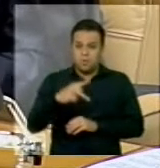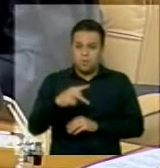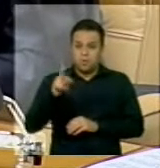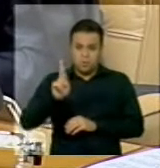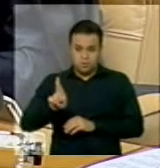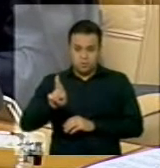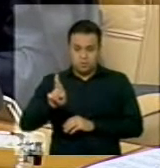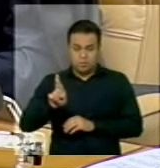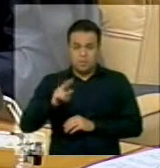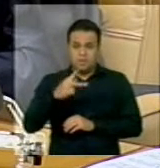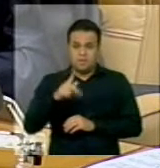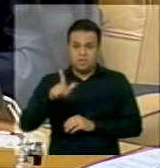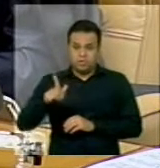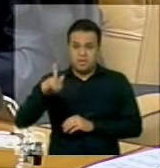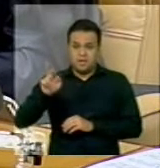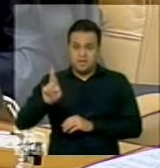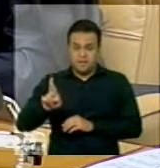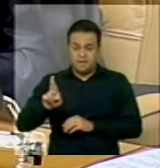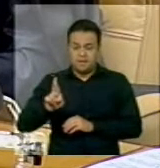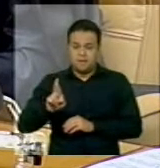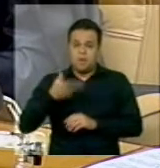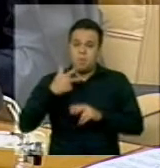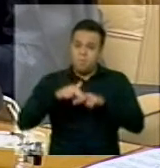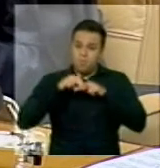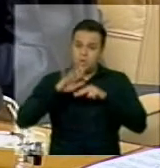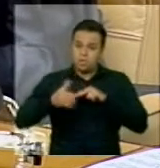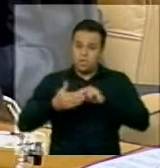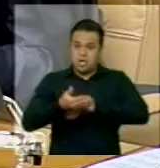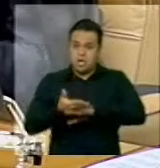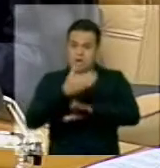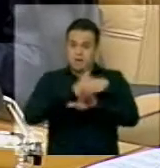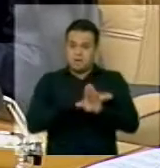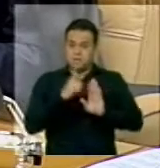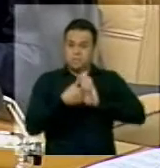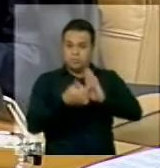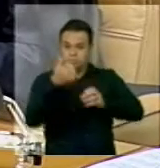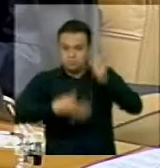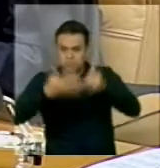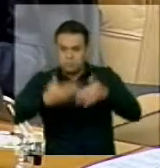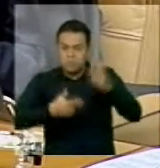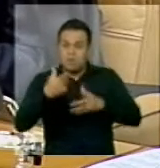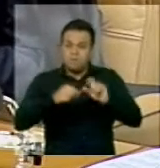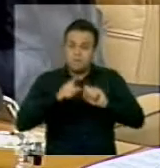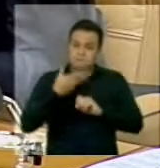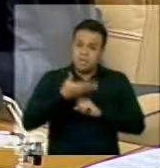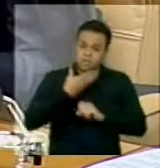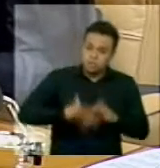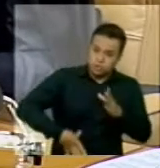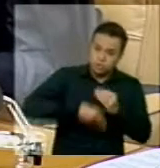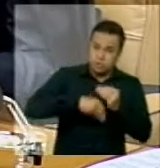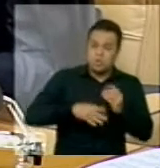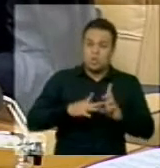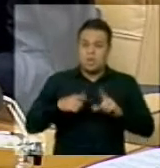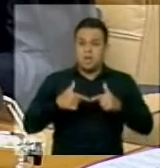ao final, remetendo-se às razões apresentadas na petição inicial, reiterou o pedido de procedência da ação,